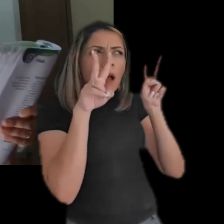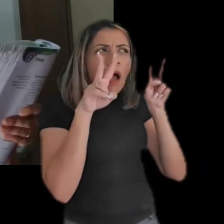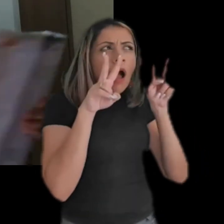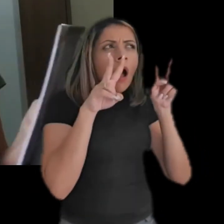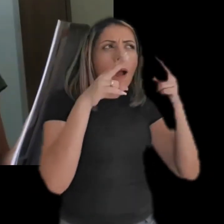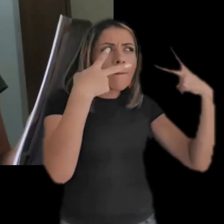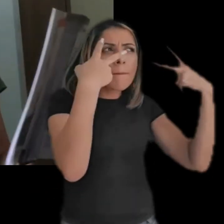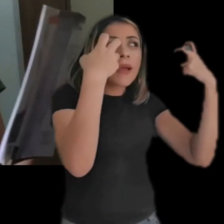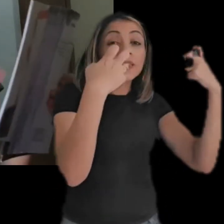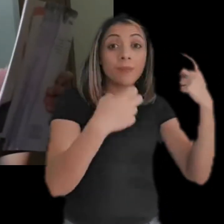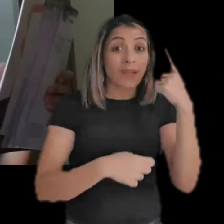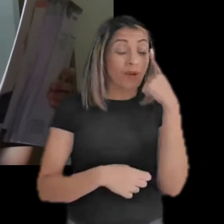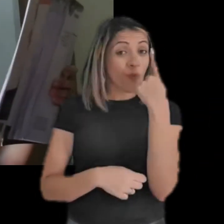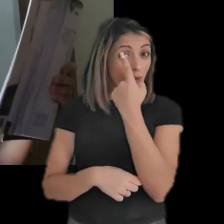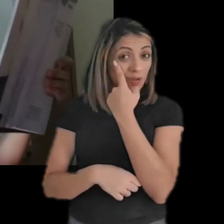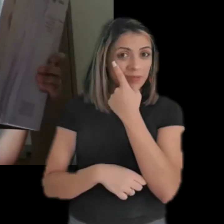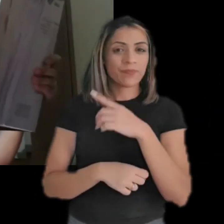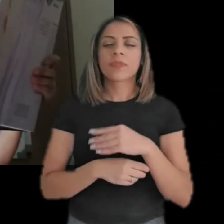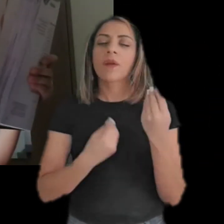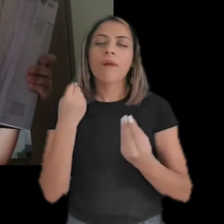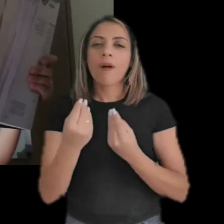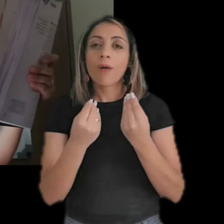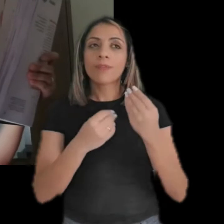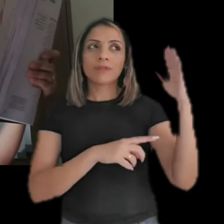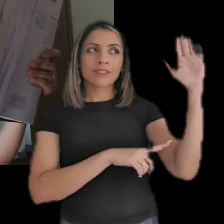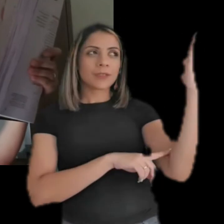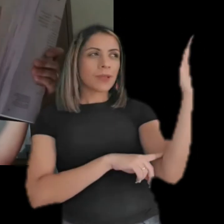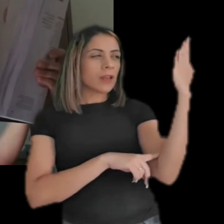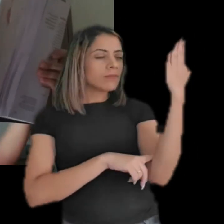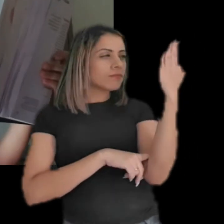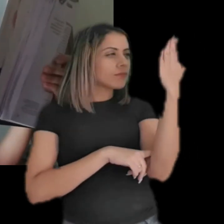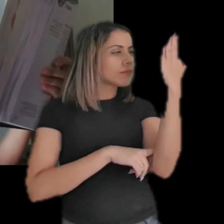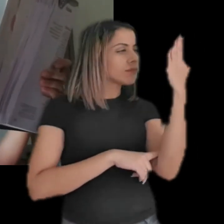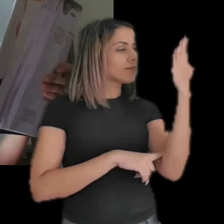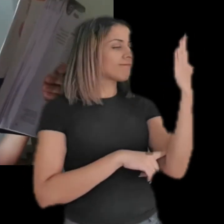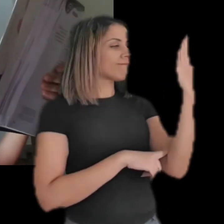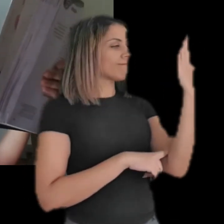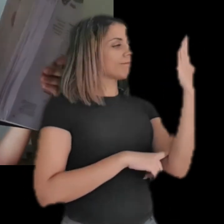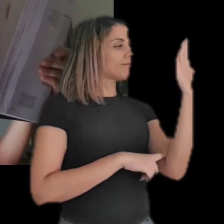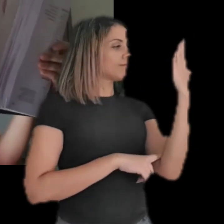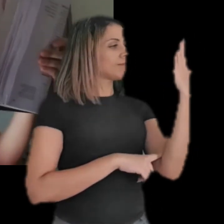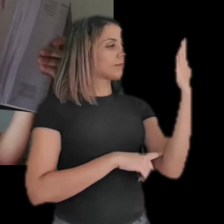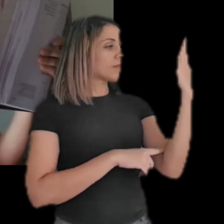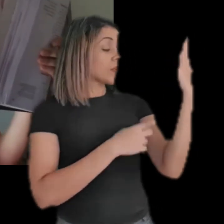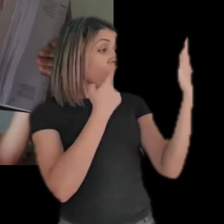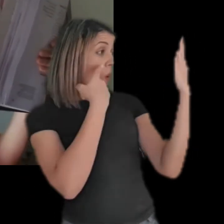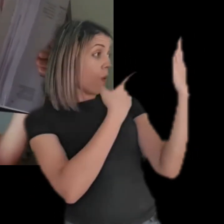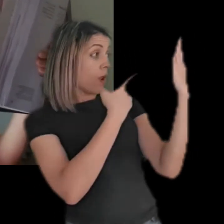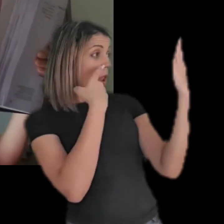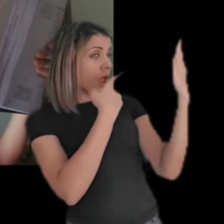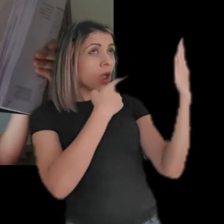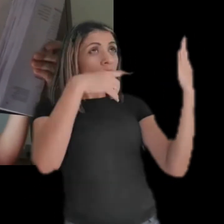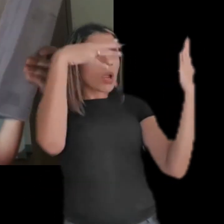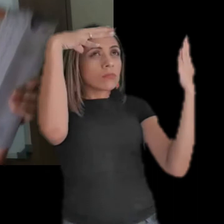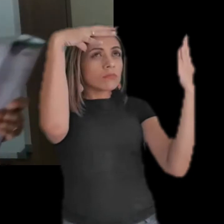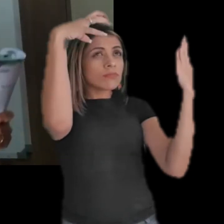né? Vamos supor que o livro é o espelho. Vão ficar de frente para o espelho, né? No ambiente com pouca luz. E vão observar bem